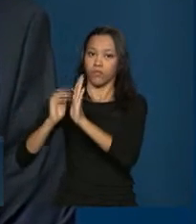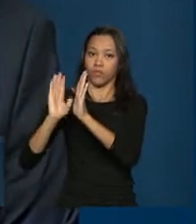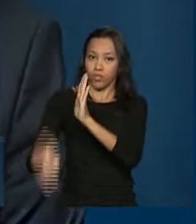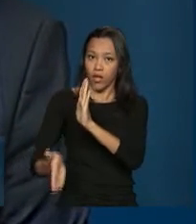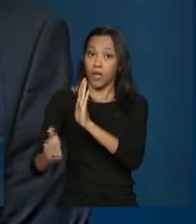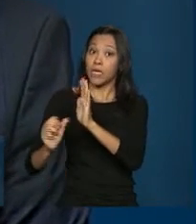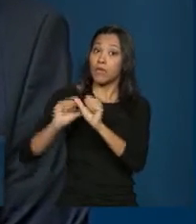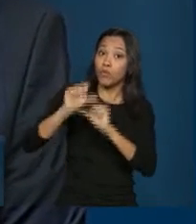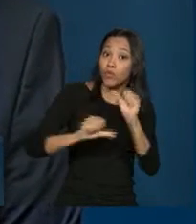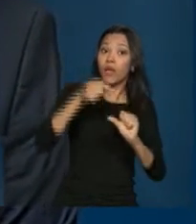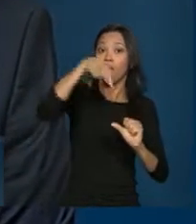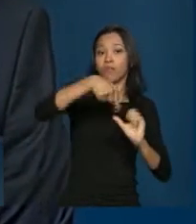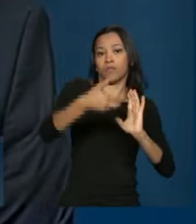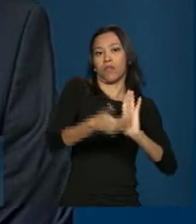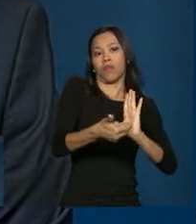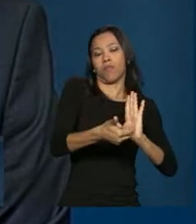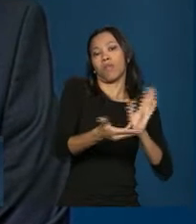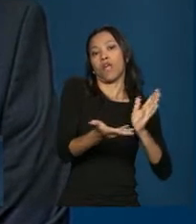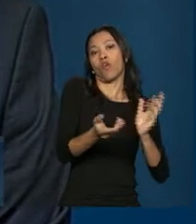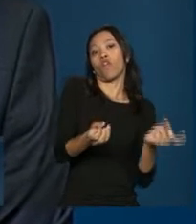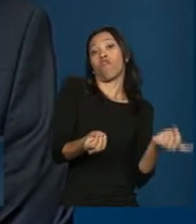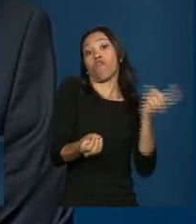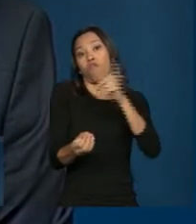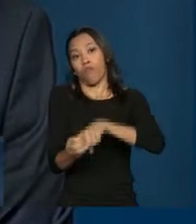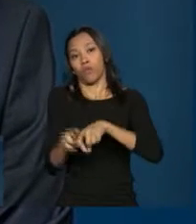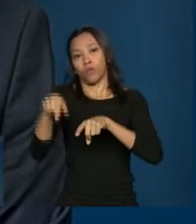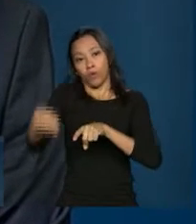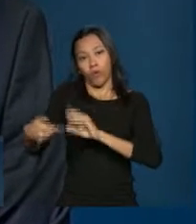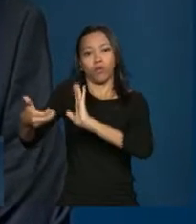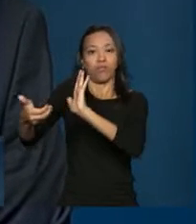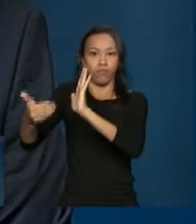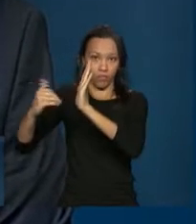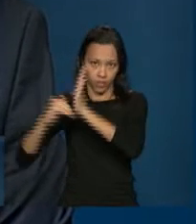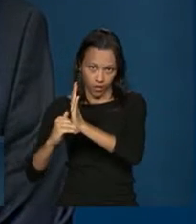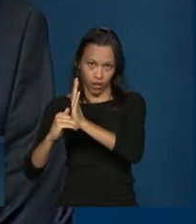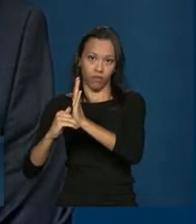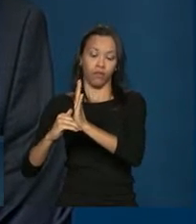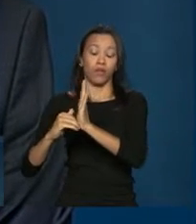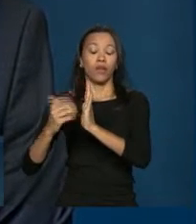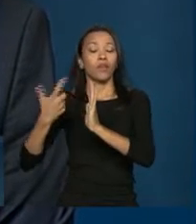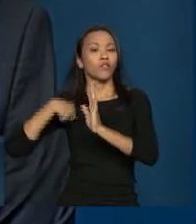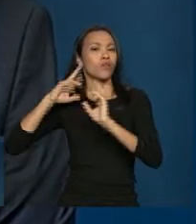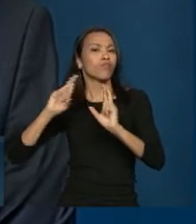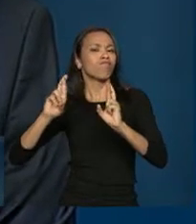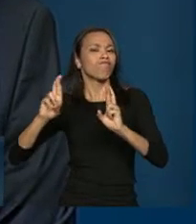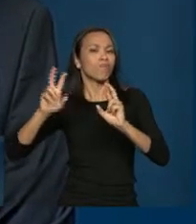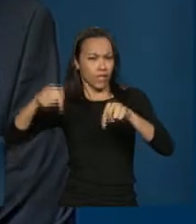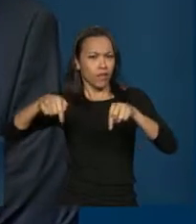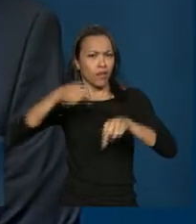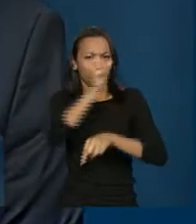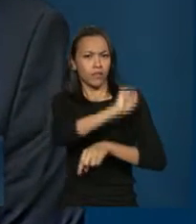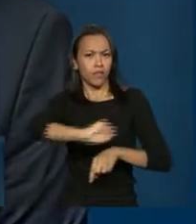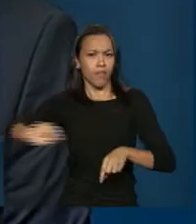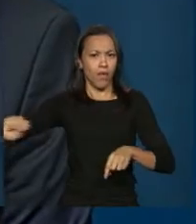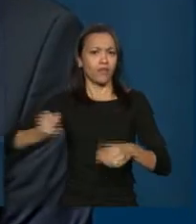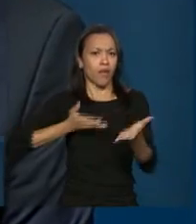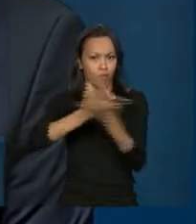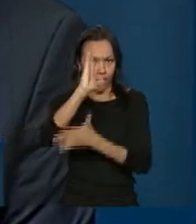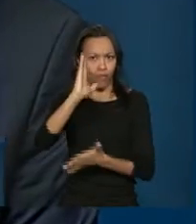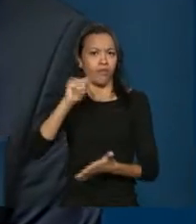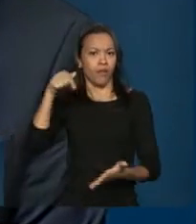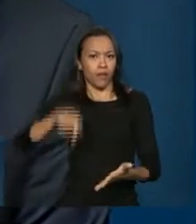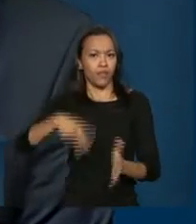foi discutido e alterado na Câmara e voltou agora para o Senado. E temos a expectativa de, nesse semestre,